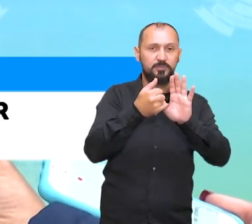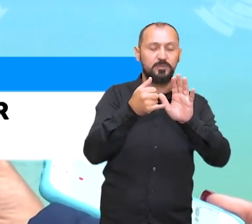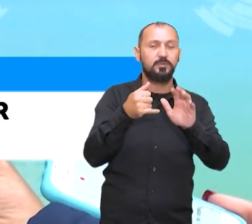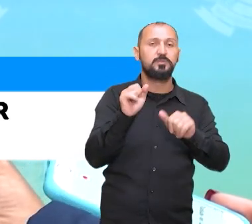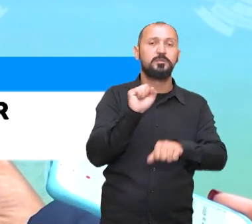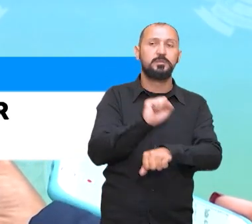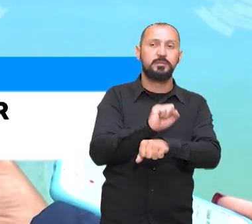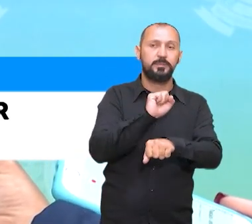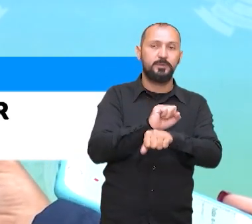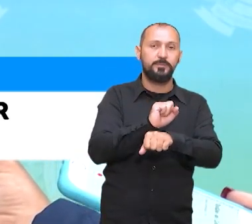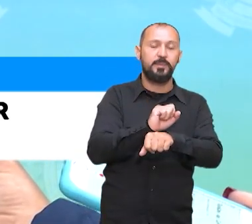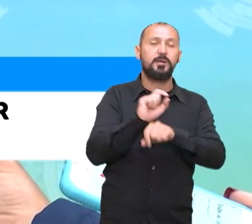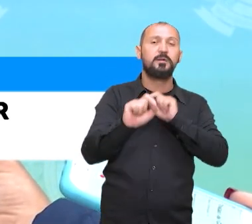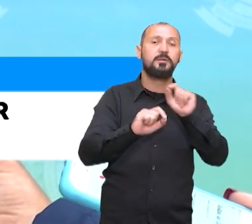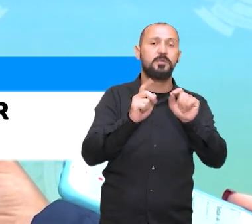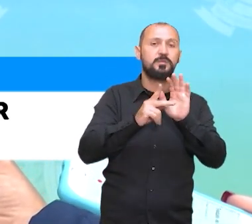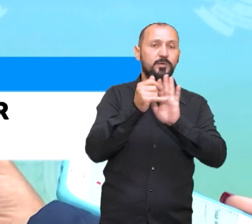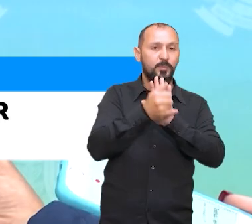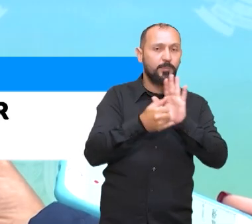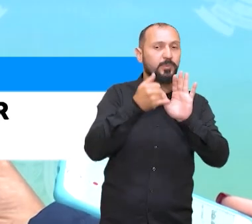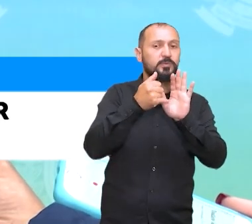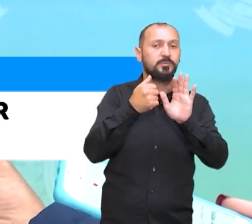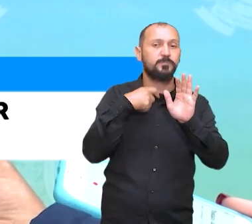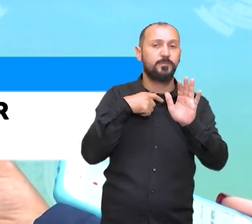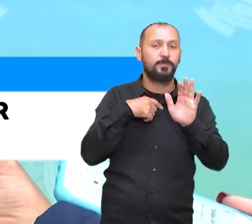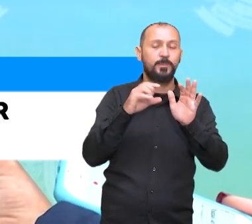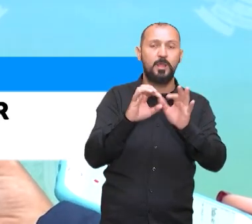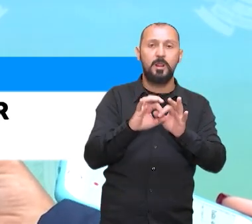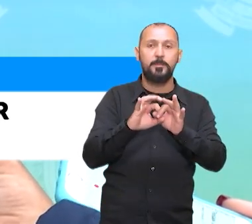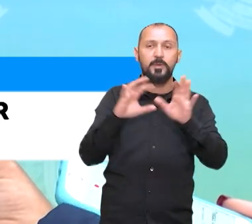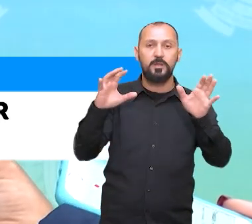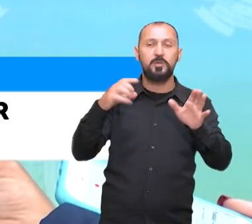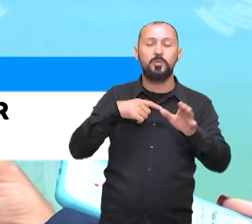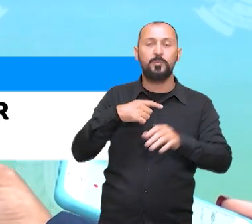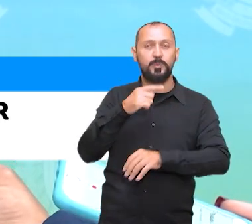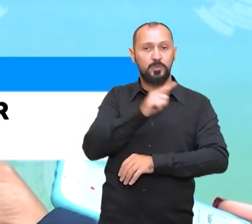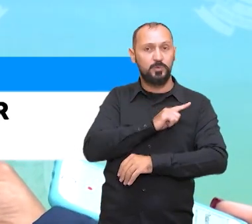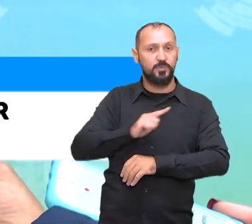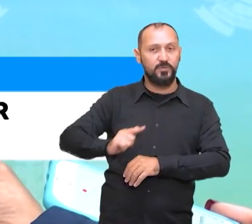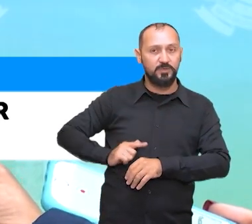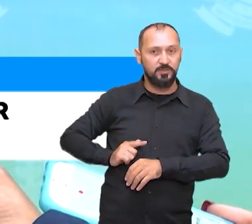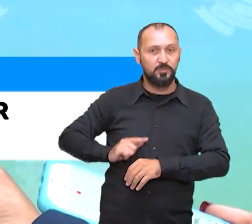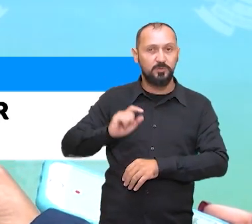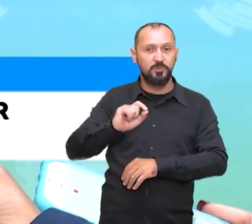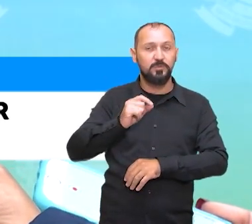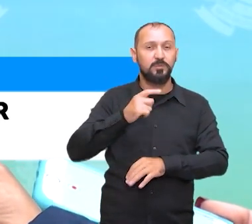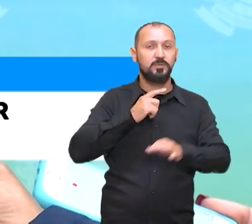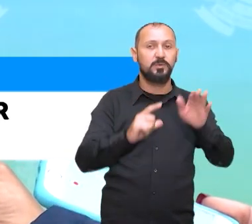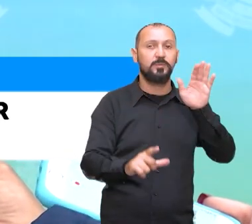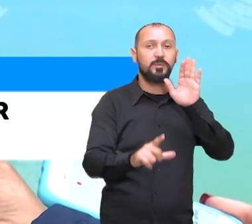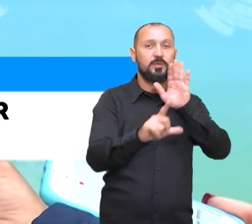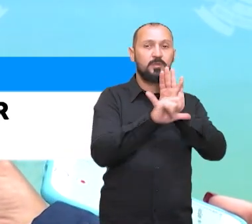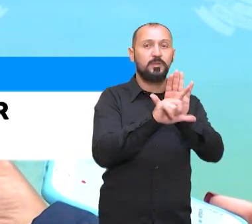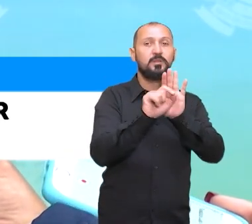projeto e a gente aguarda que este projeto seja sancionado pelo governador e que seja mais